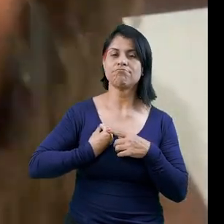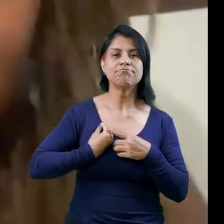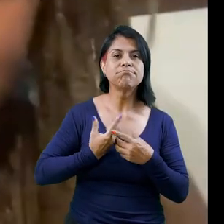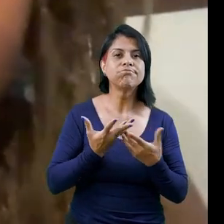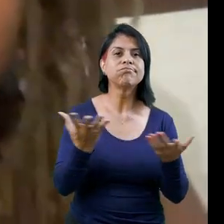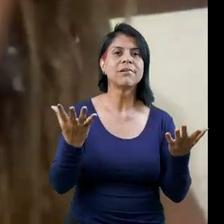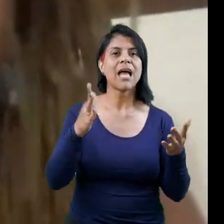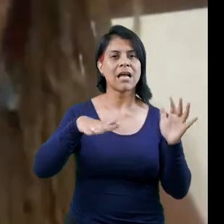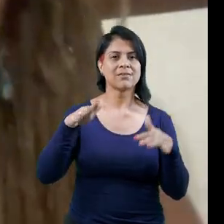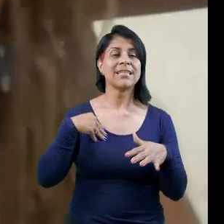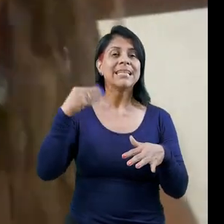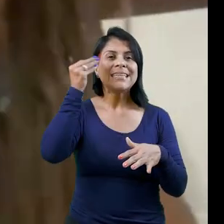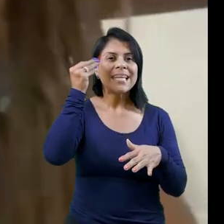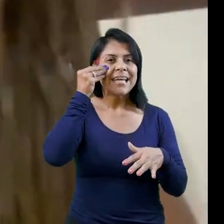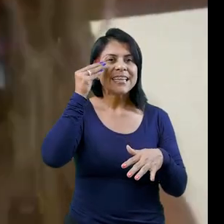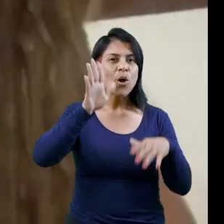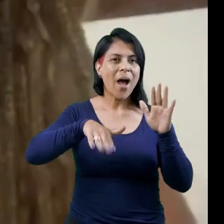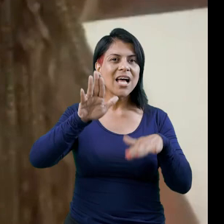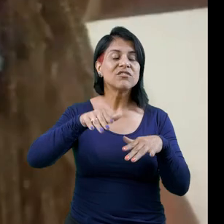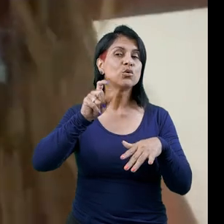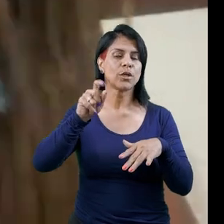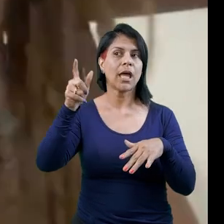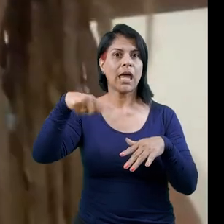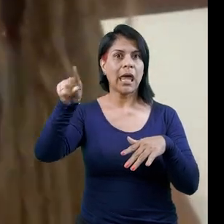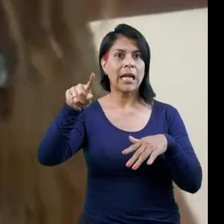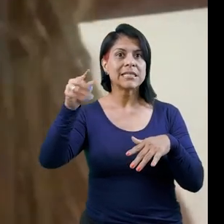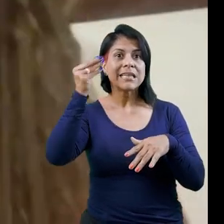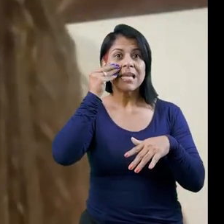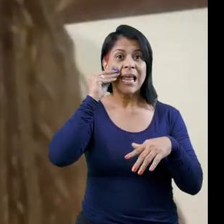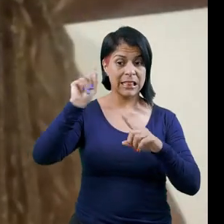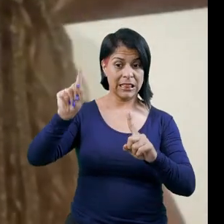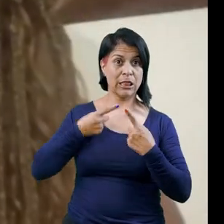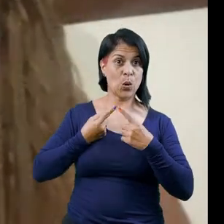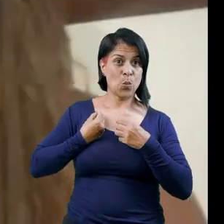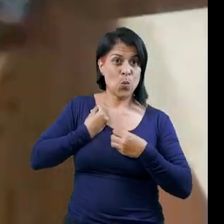eles tentaram e que eles tentam continuamente derrubar,